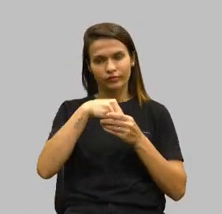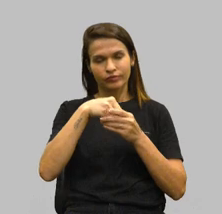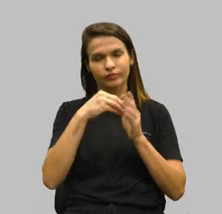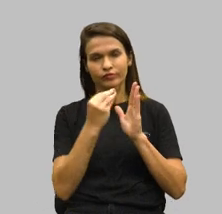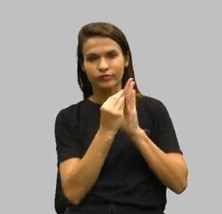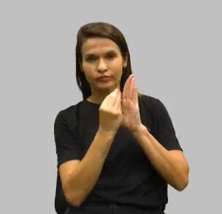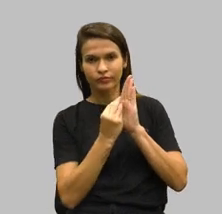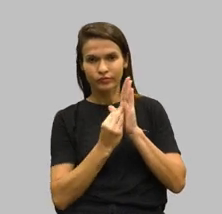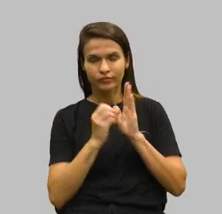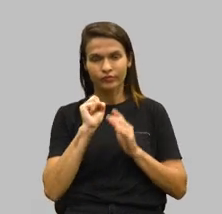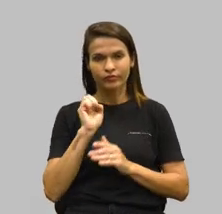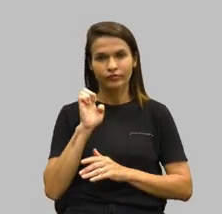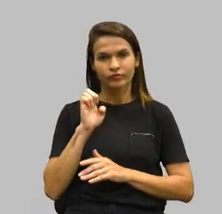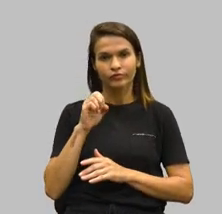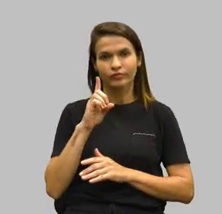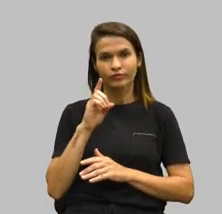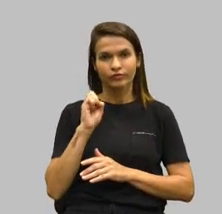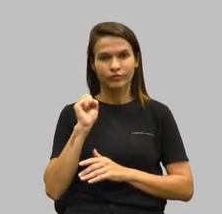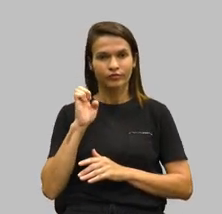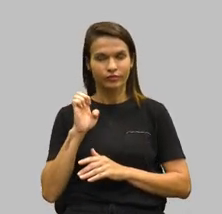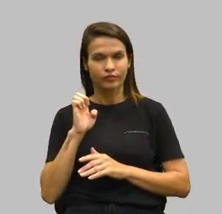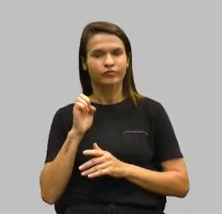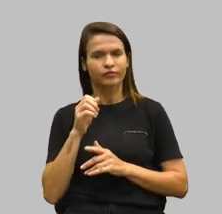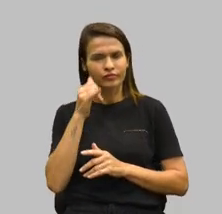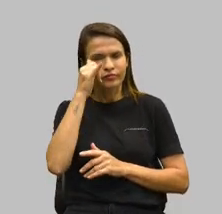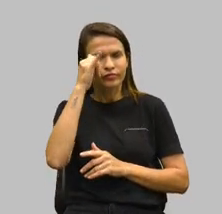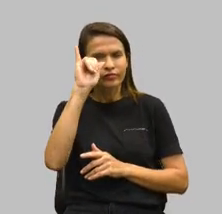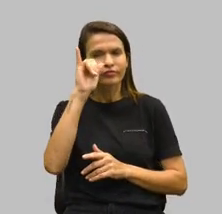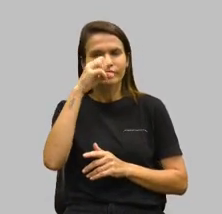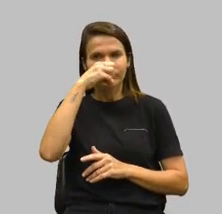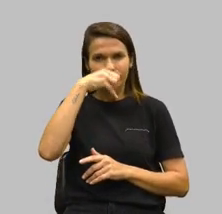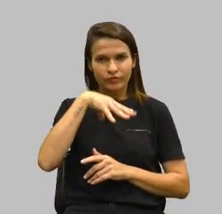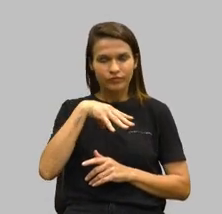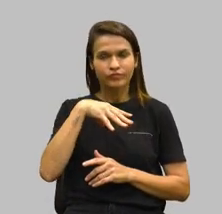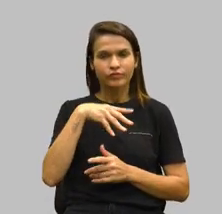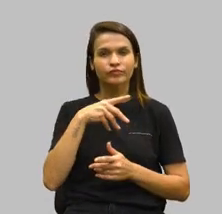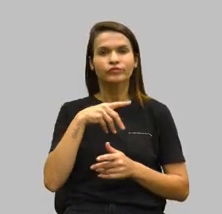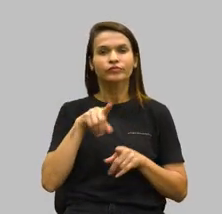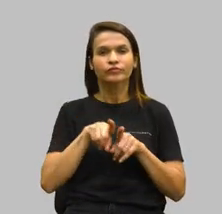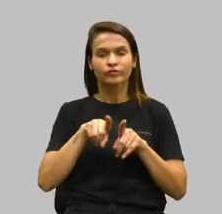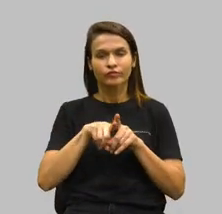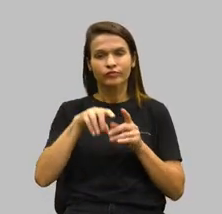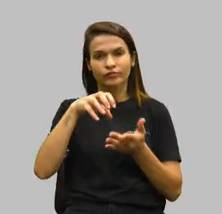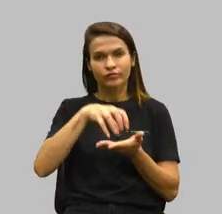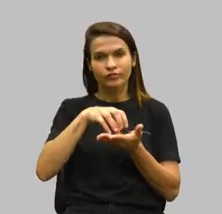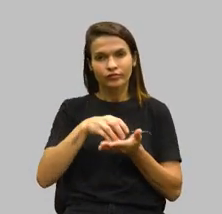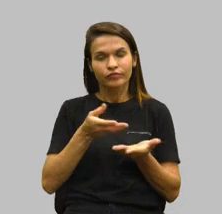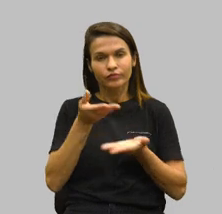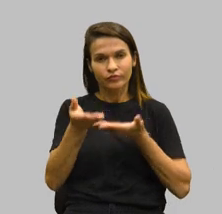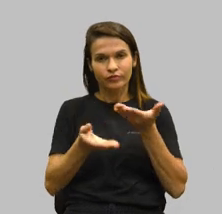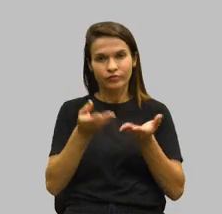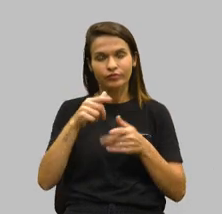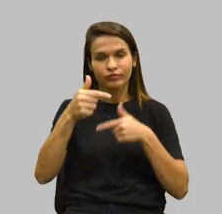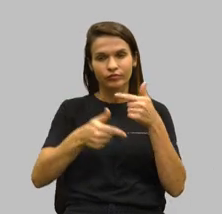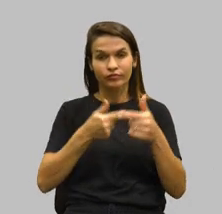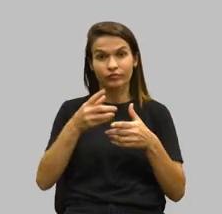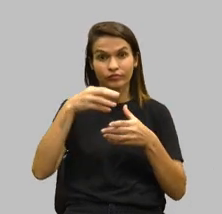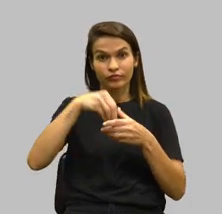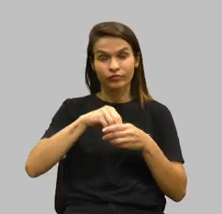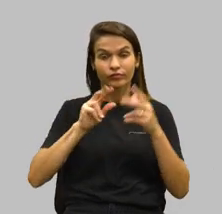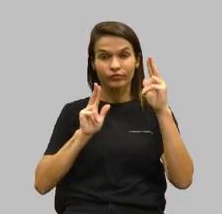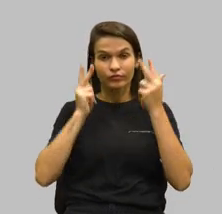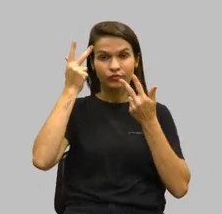à à prevenção de violência foi o plantão integrado a col Minas em que trabalhou dentro do carnaval da